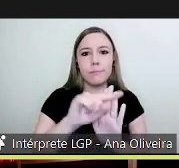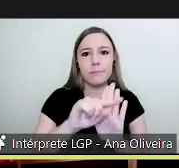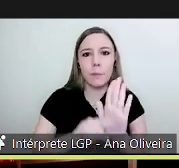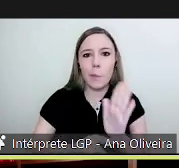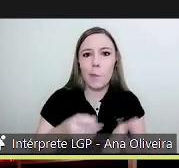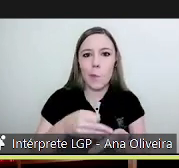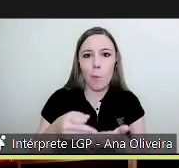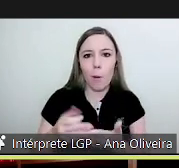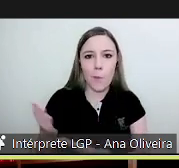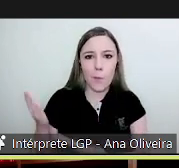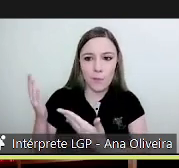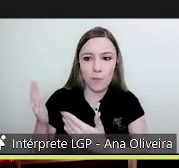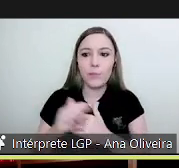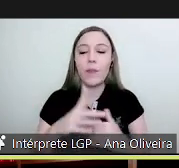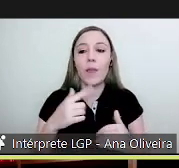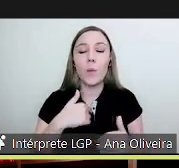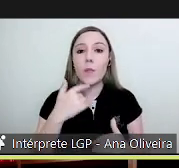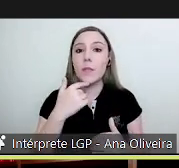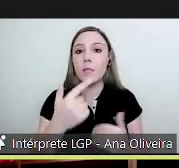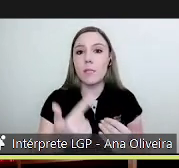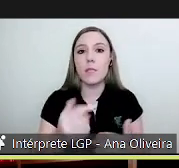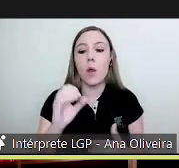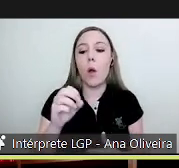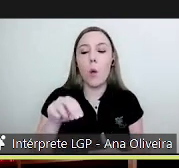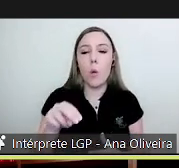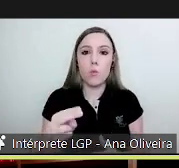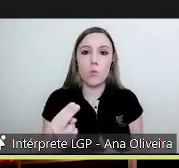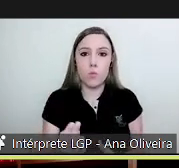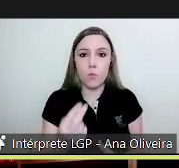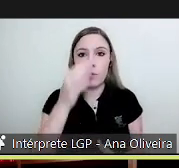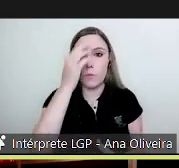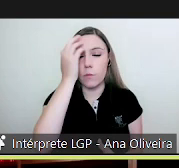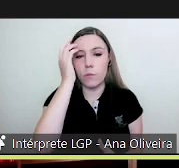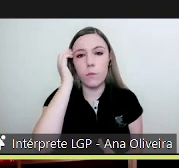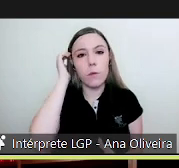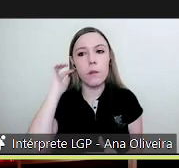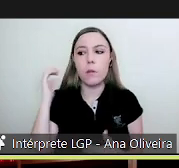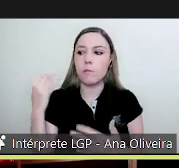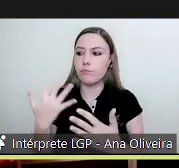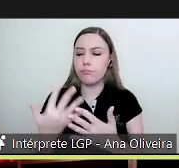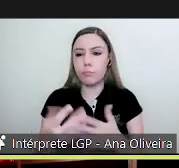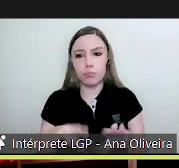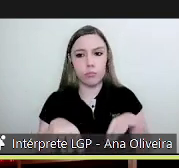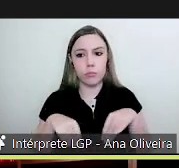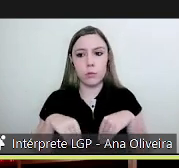slide. Estava eu a dizer que as Nações Unidas têm vindo a adotar, na